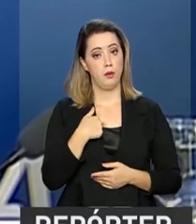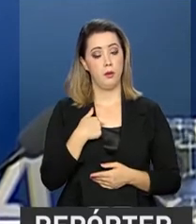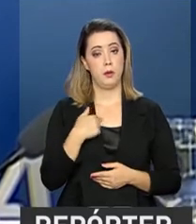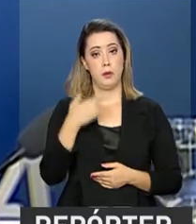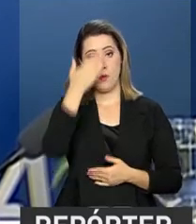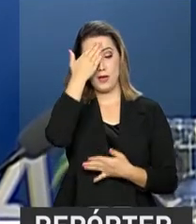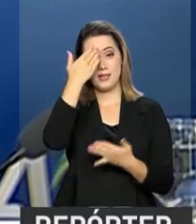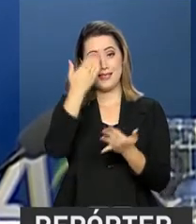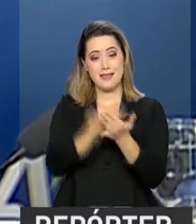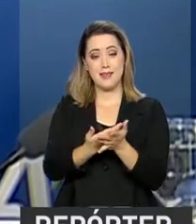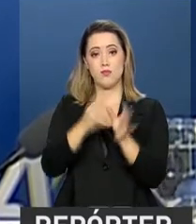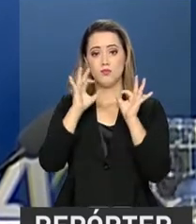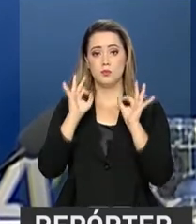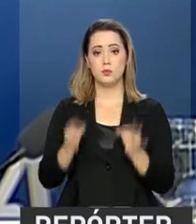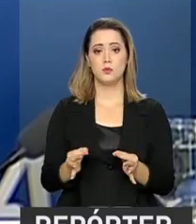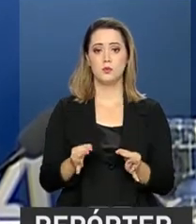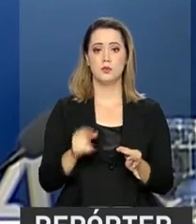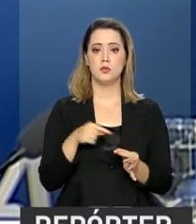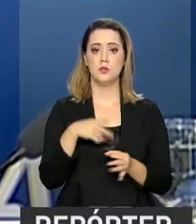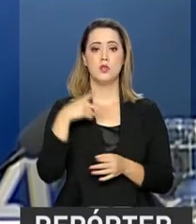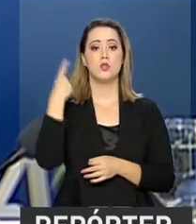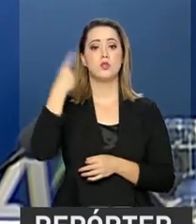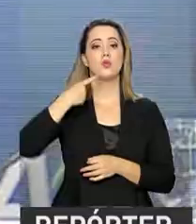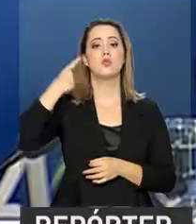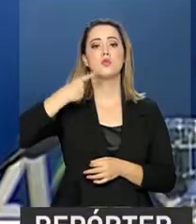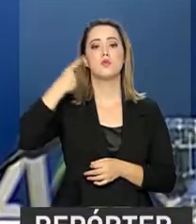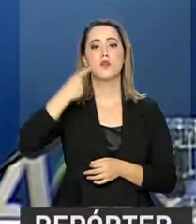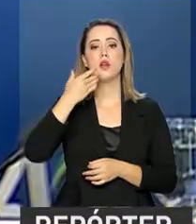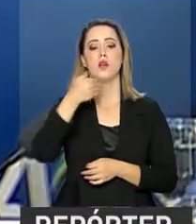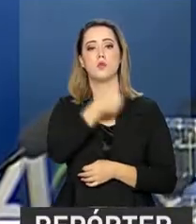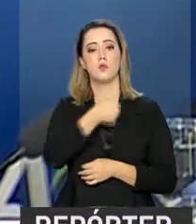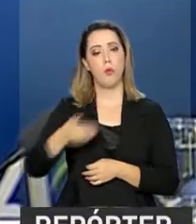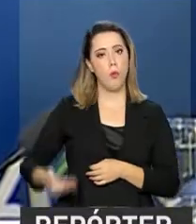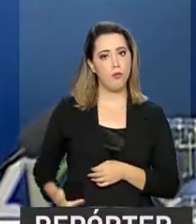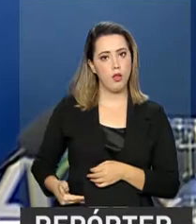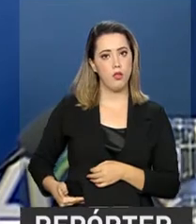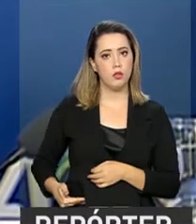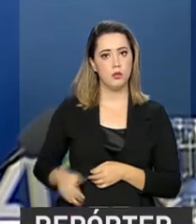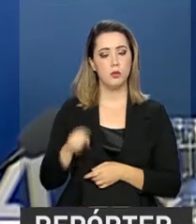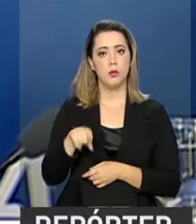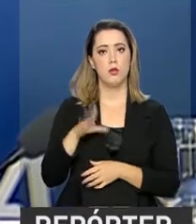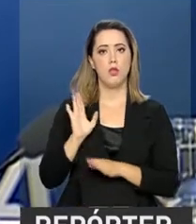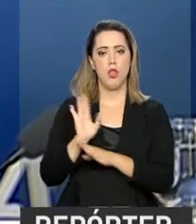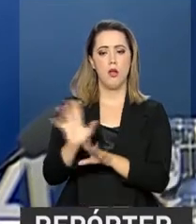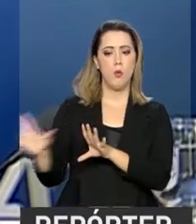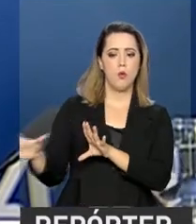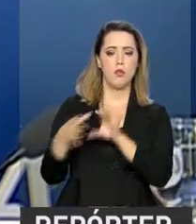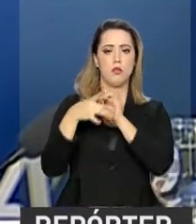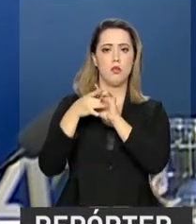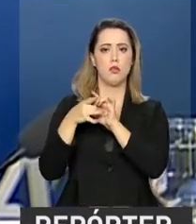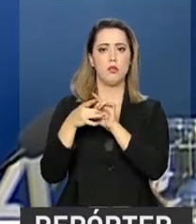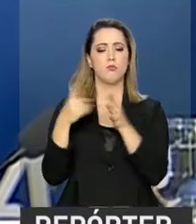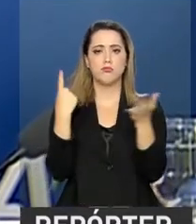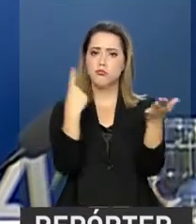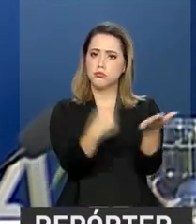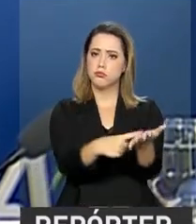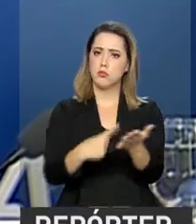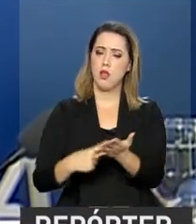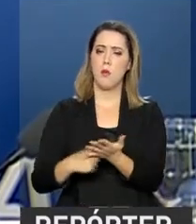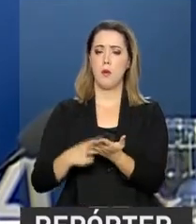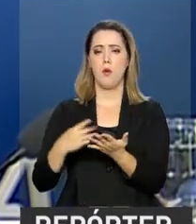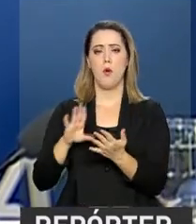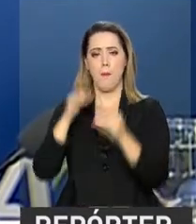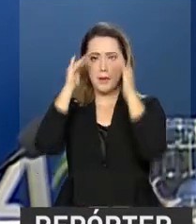tenho a mais absoluta convicção de que os advogados públicos que dão uma integração extraordinária pautados pelo